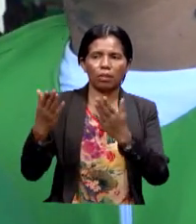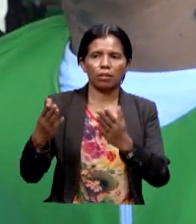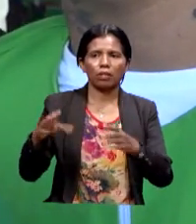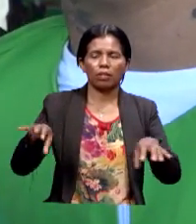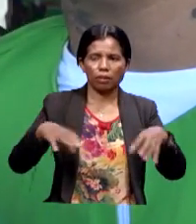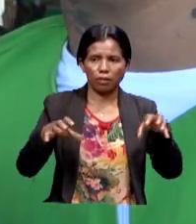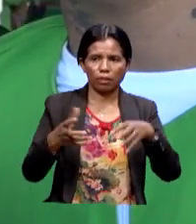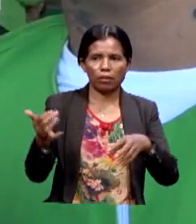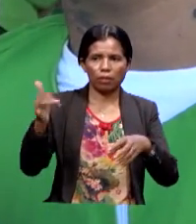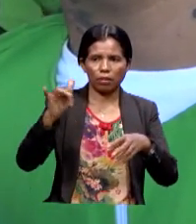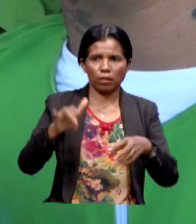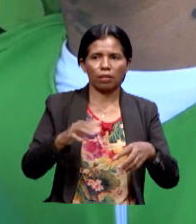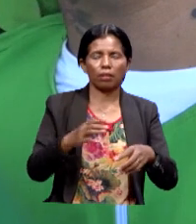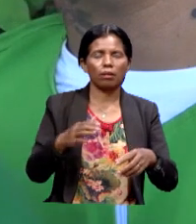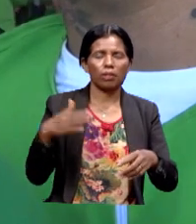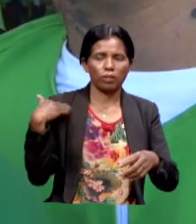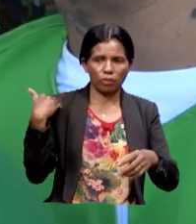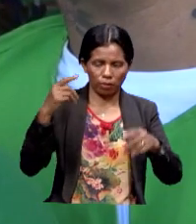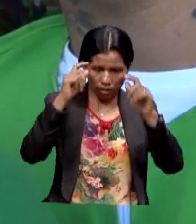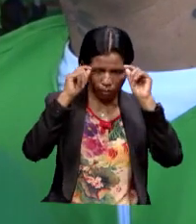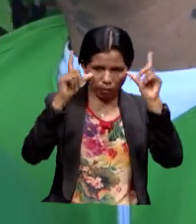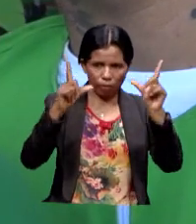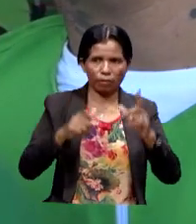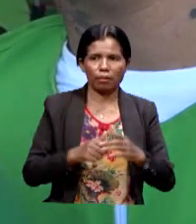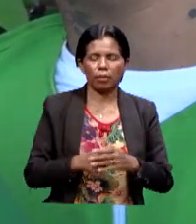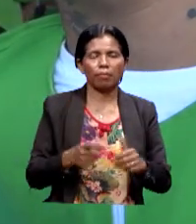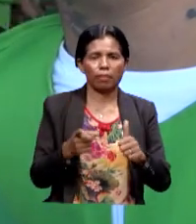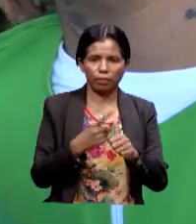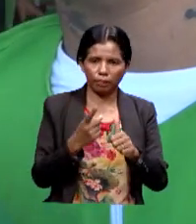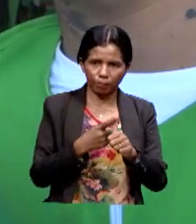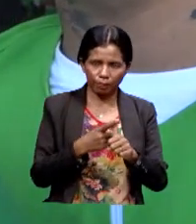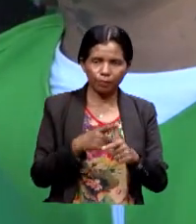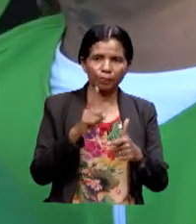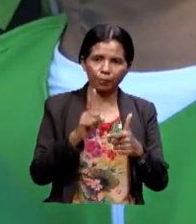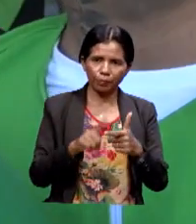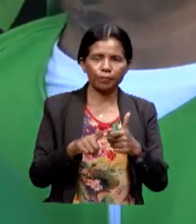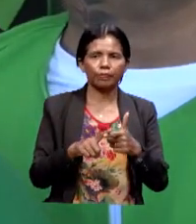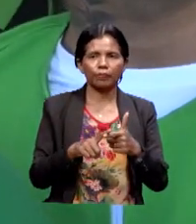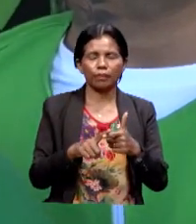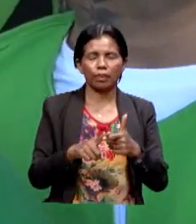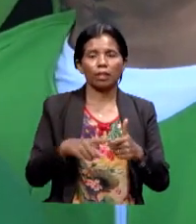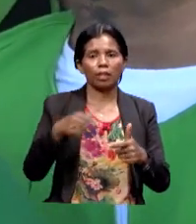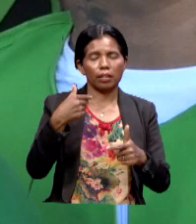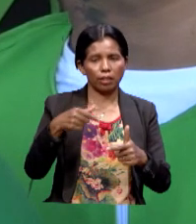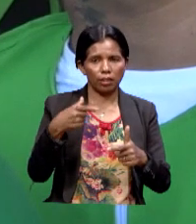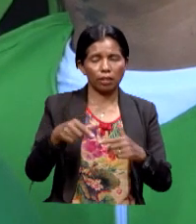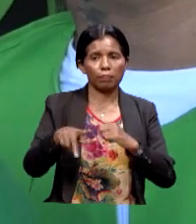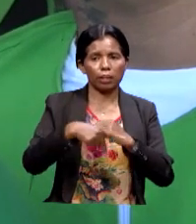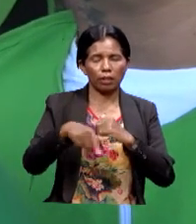serviço xira nebema que para jovem Timor larantoma. Né, primeiro. Segundo, verde sacara